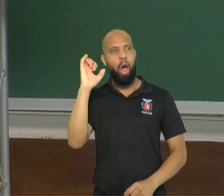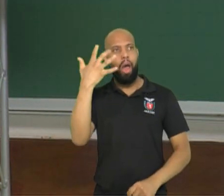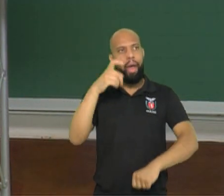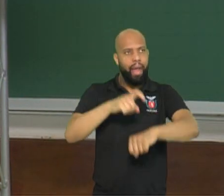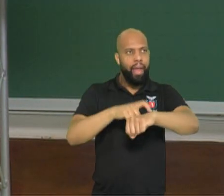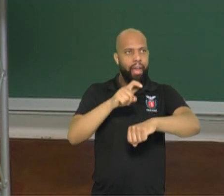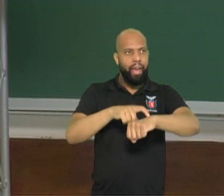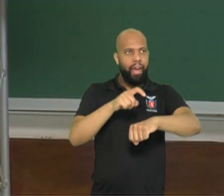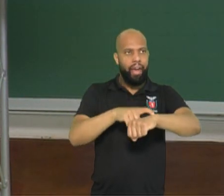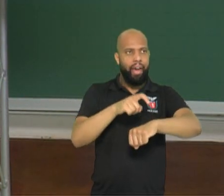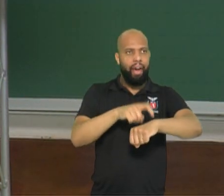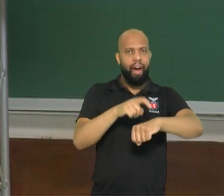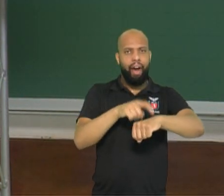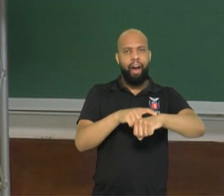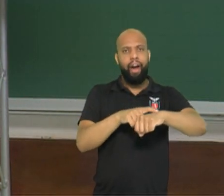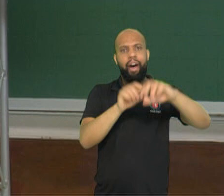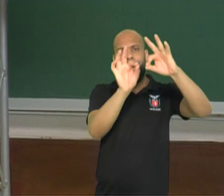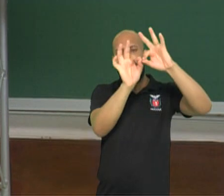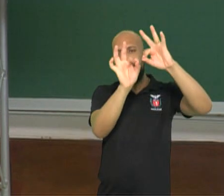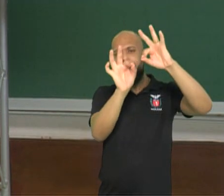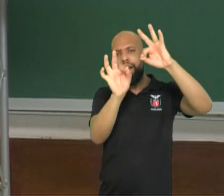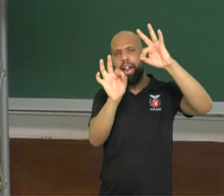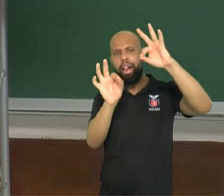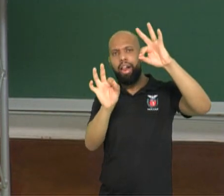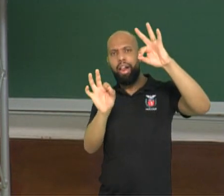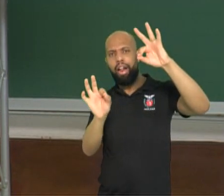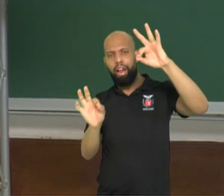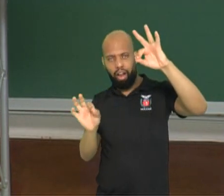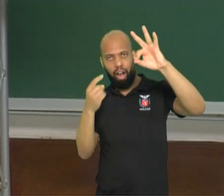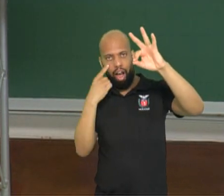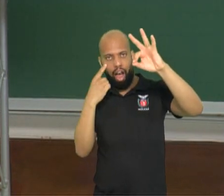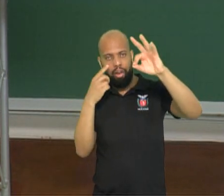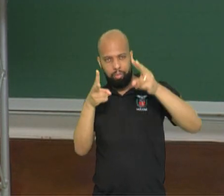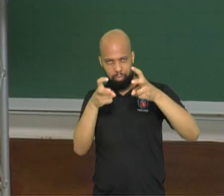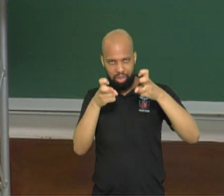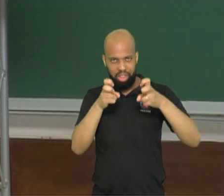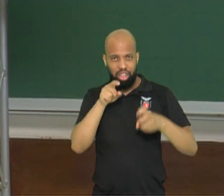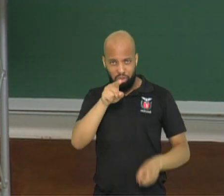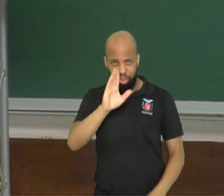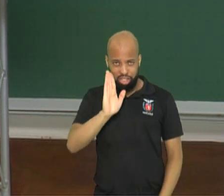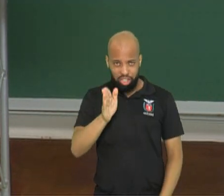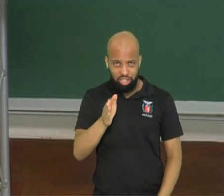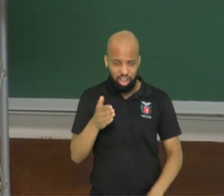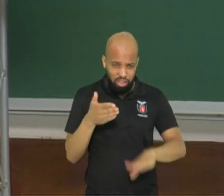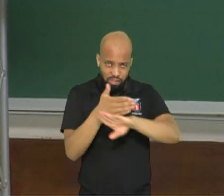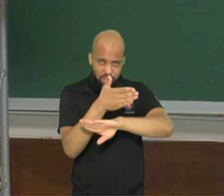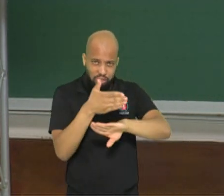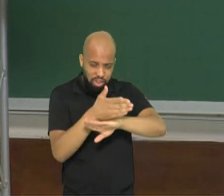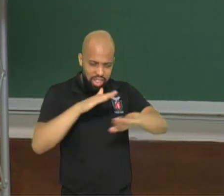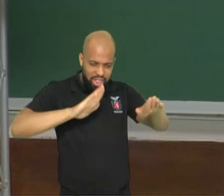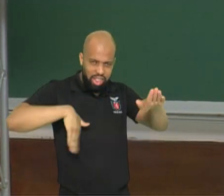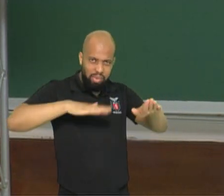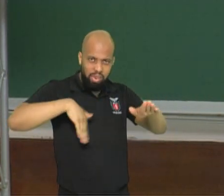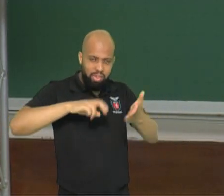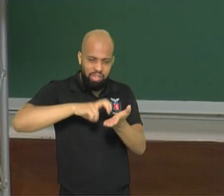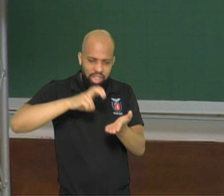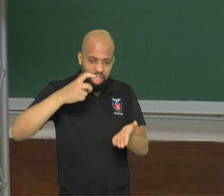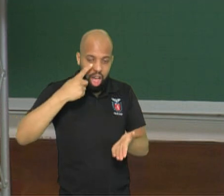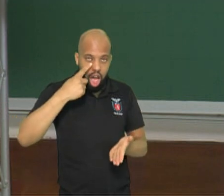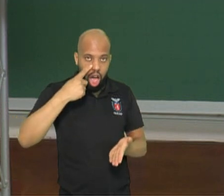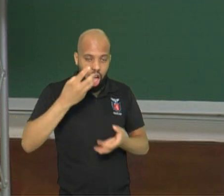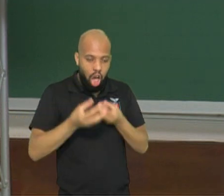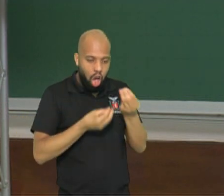até às 8 da manhã, eu tenho um ponto. Isso vocês já devem ter percebido, se vocês já tiveram a oportunidade de ir na praia bem de manhã, você vê